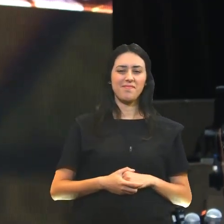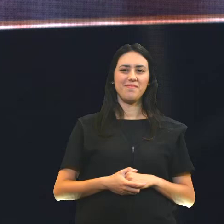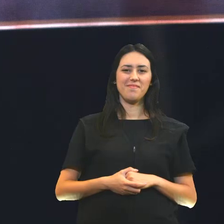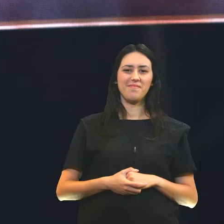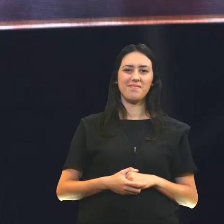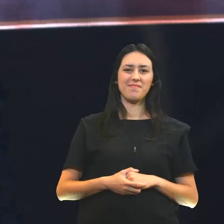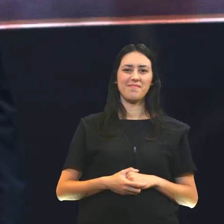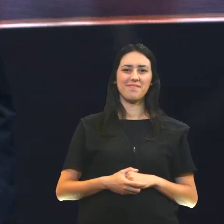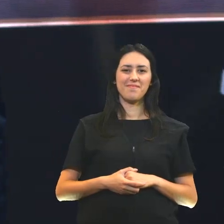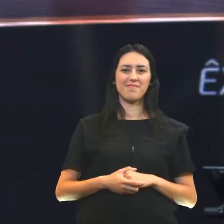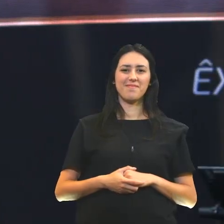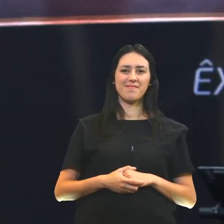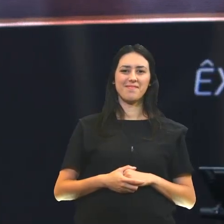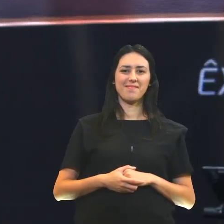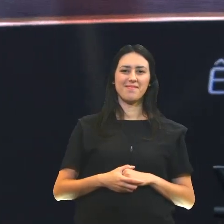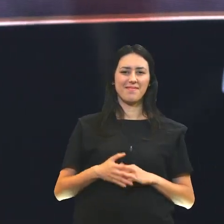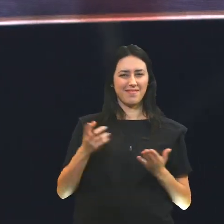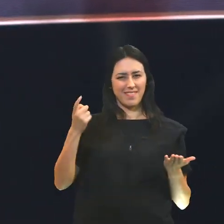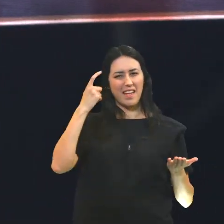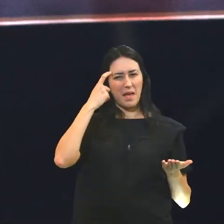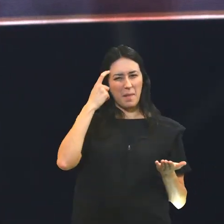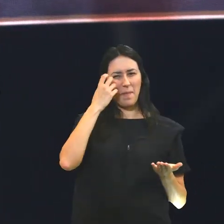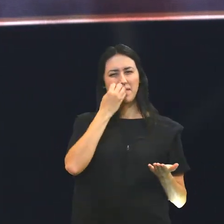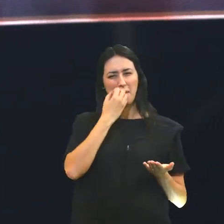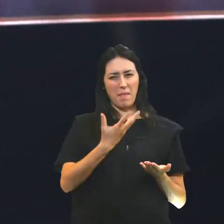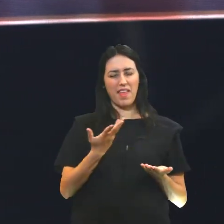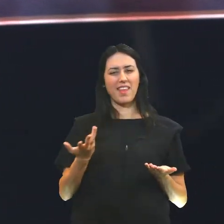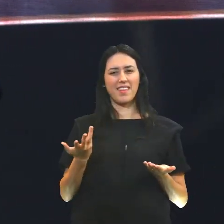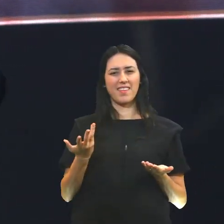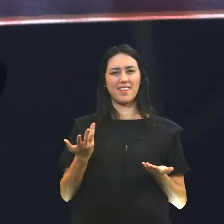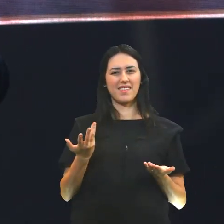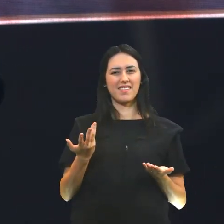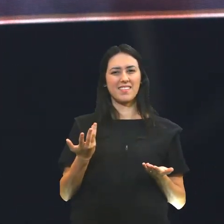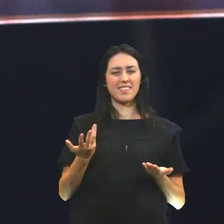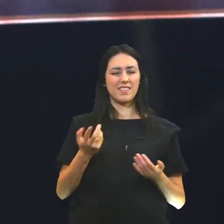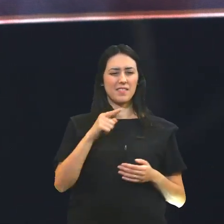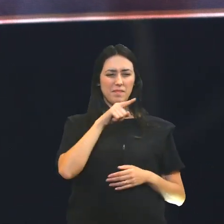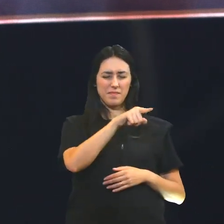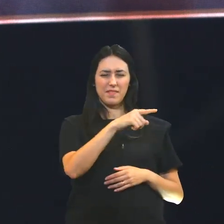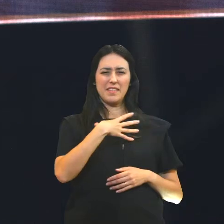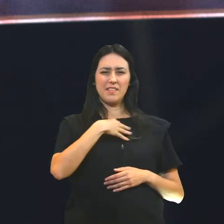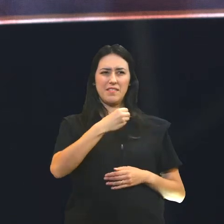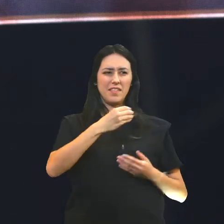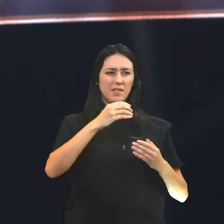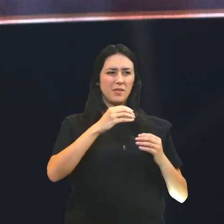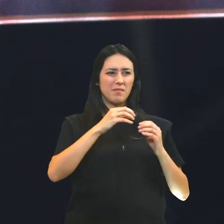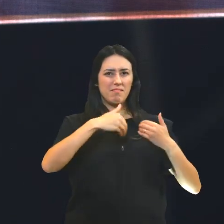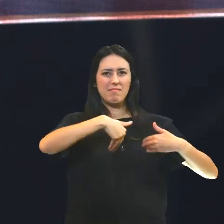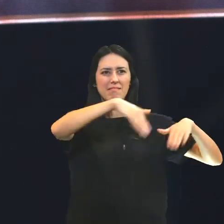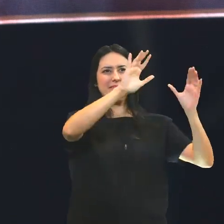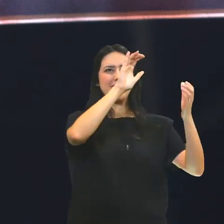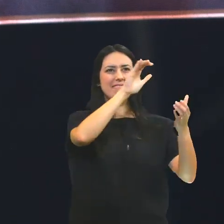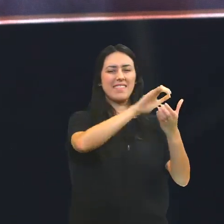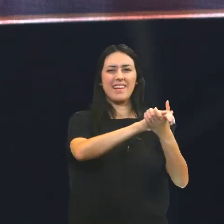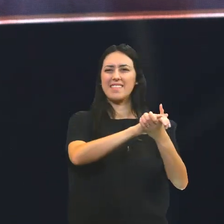Pensa bem, não parece nada natural nossos filhos quererem sair de casa, não é verdade? Mas um